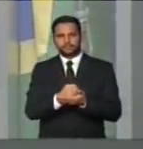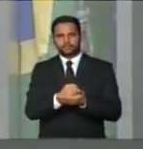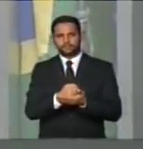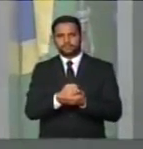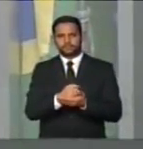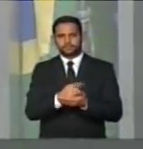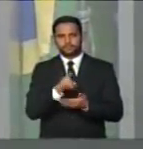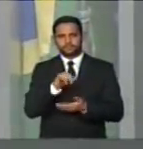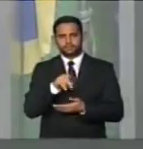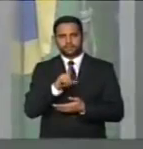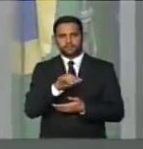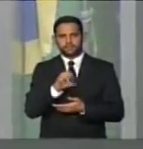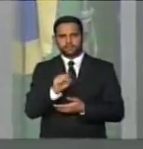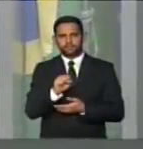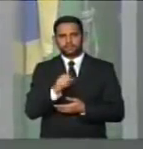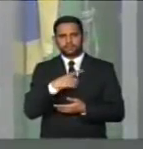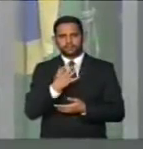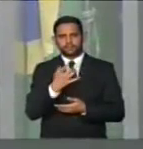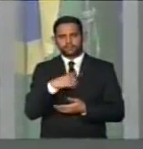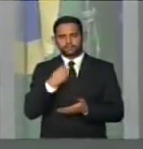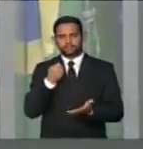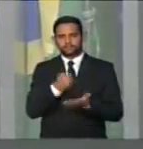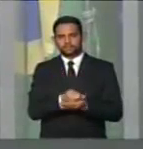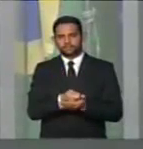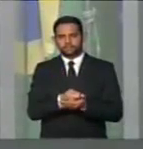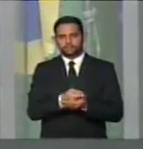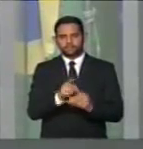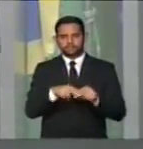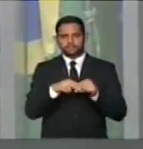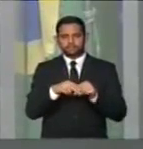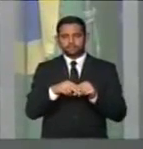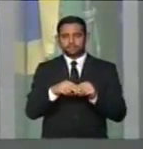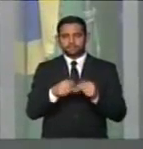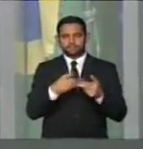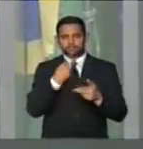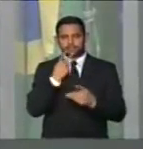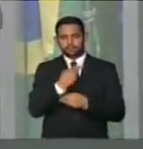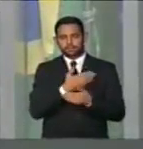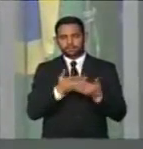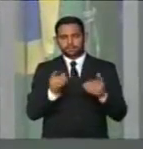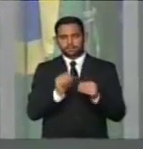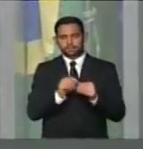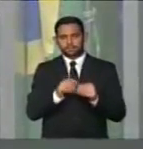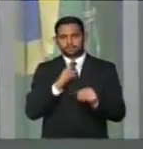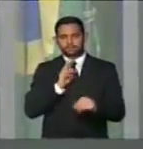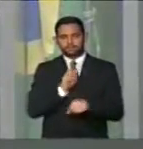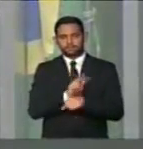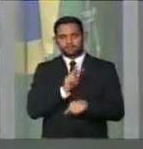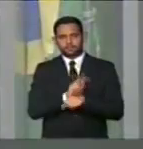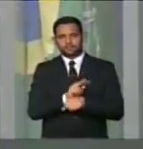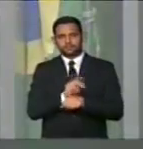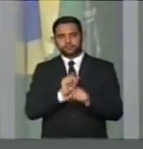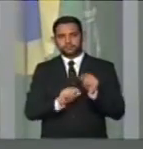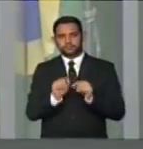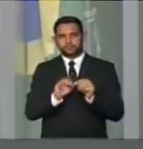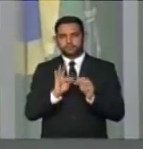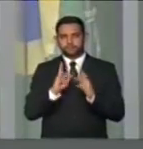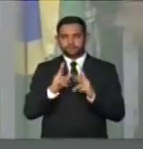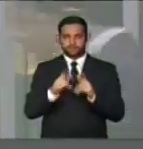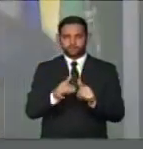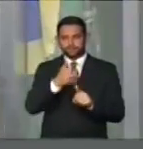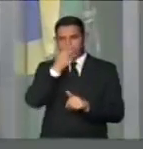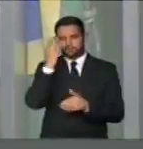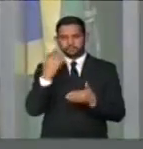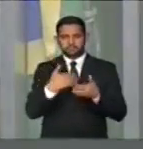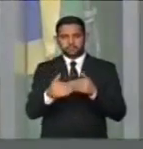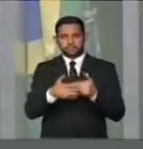dessa imoralidade que querem nos impor. Sobre esse pretexto que eu defendo, de que todo aquele que